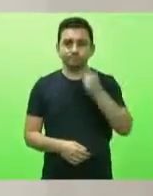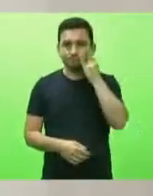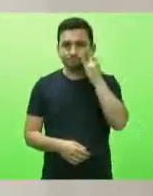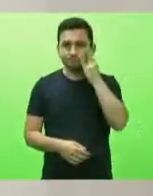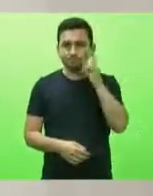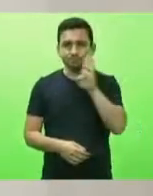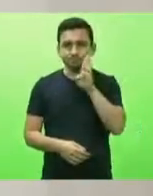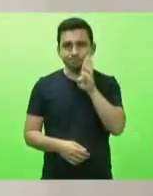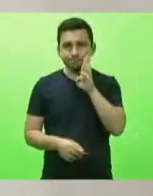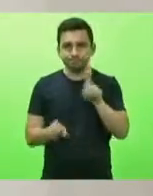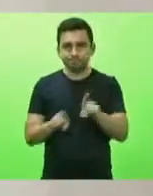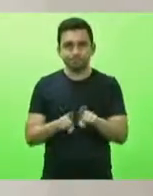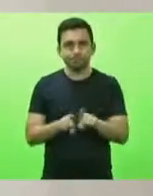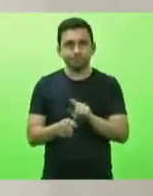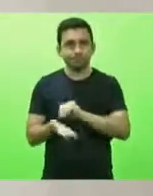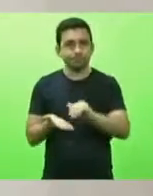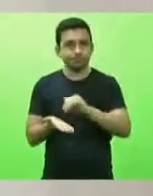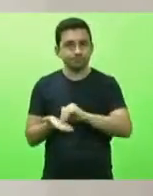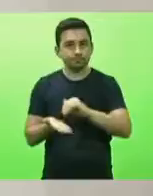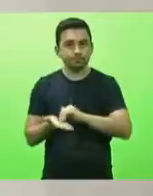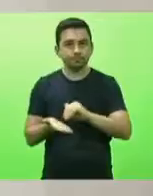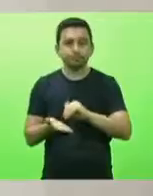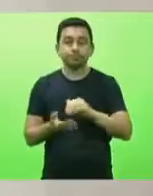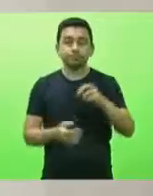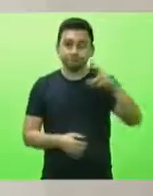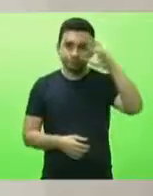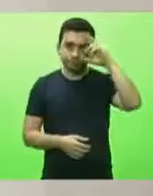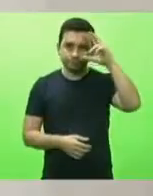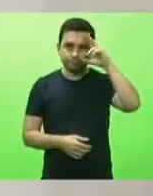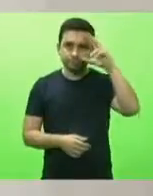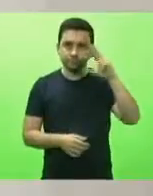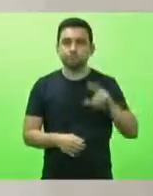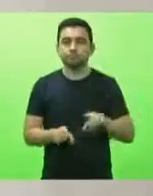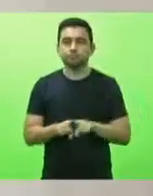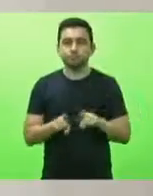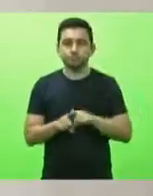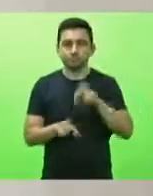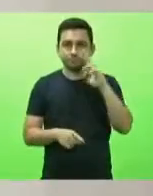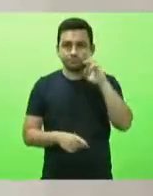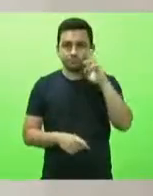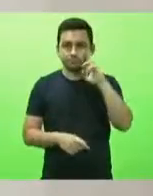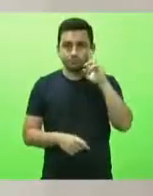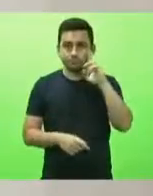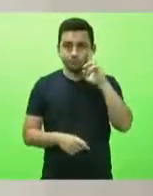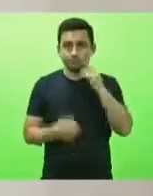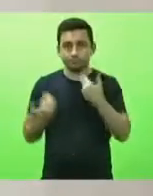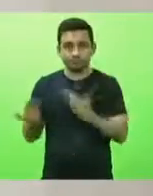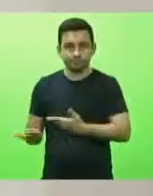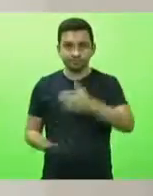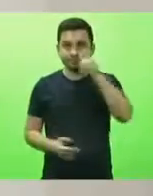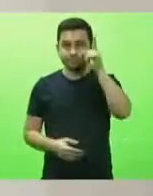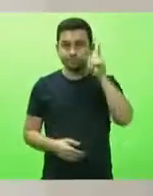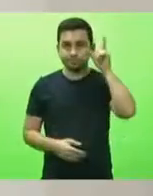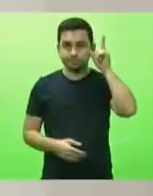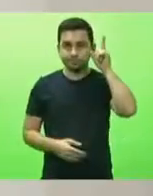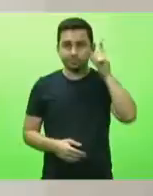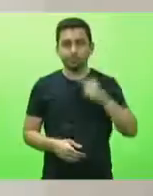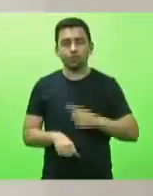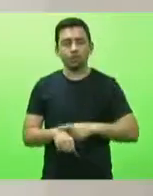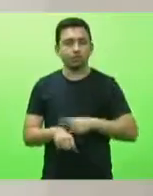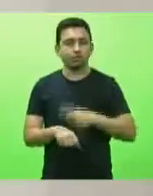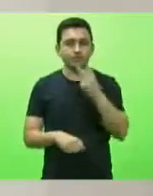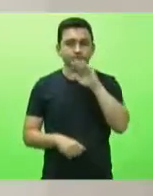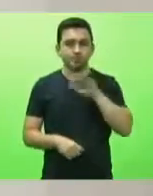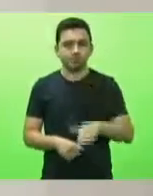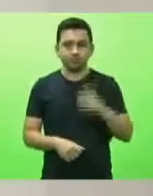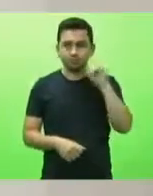Nilson Berlanda. Secretarias, deputado Ricardo Alba, Rodrigo Minotto e Laércio Schuster. Às 14 horas do dia 9